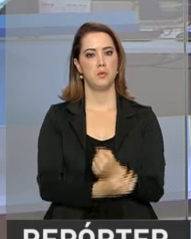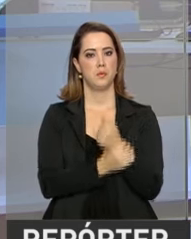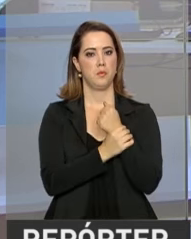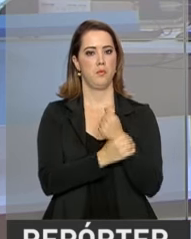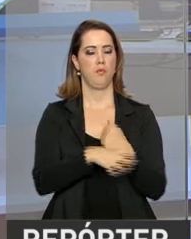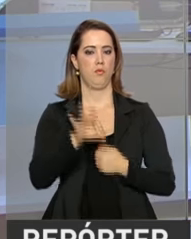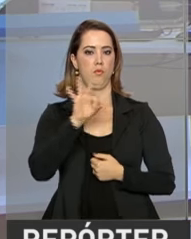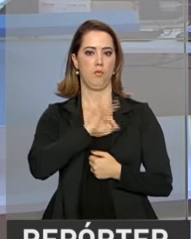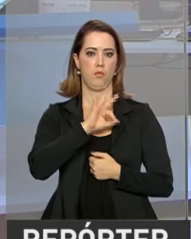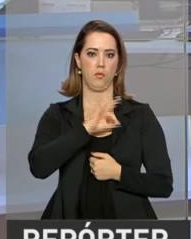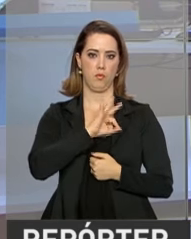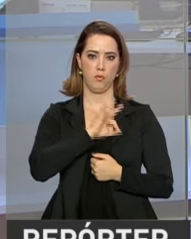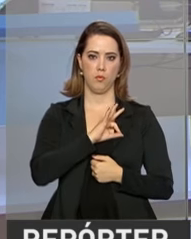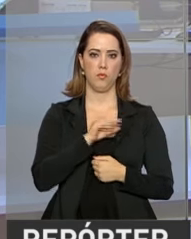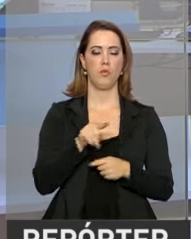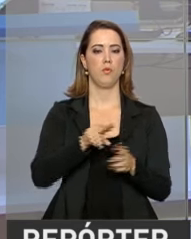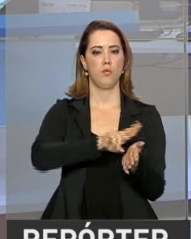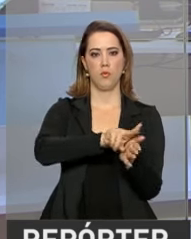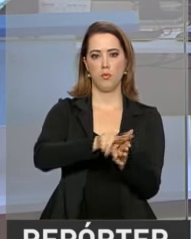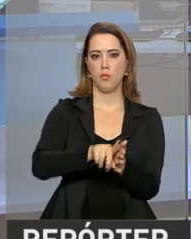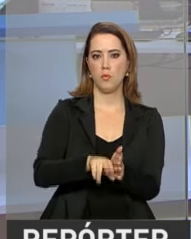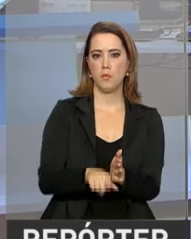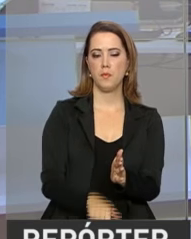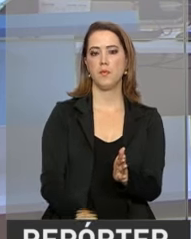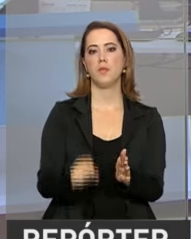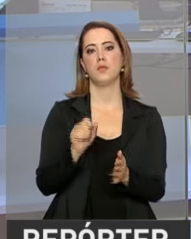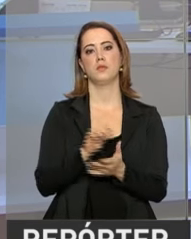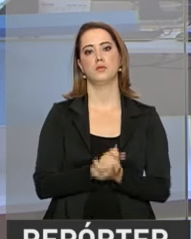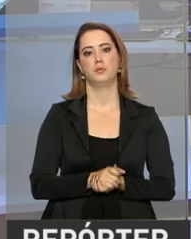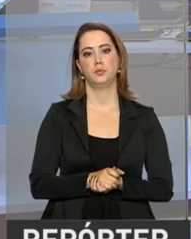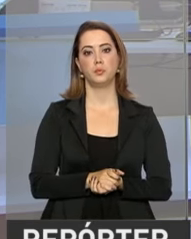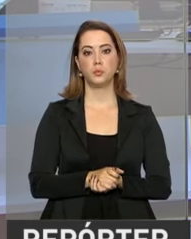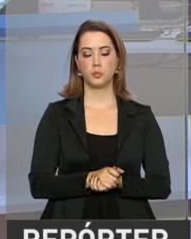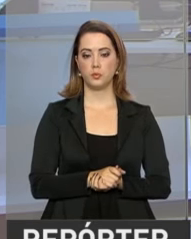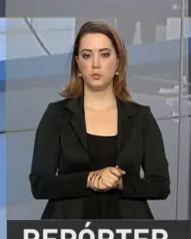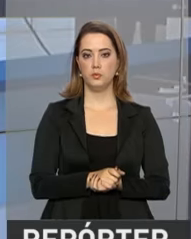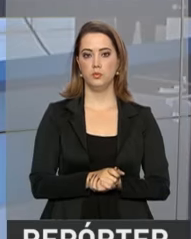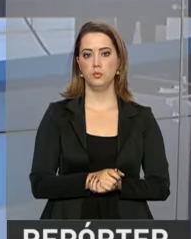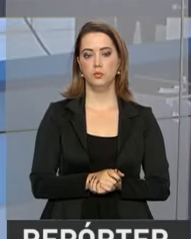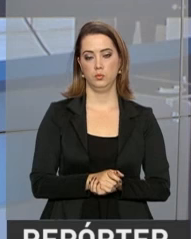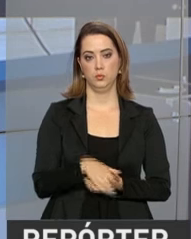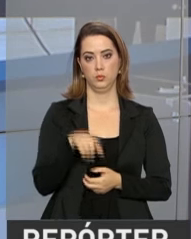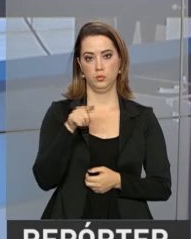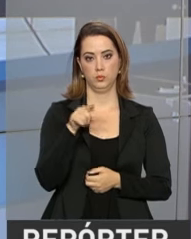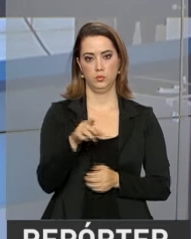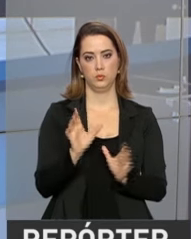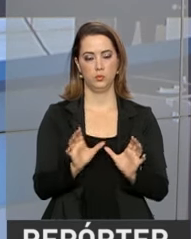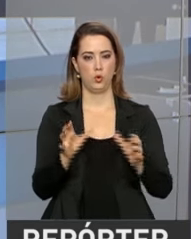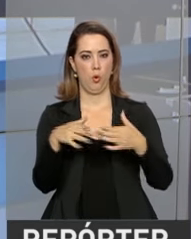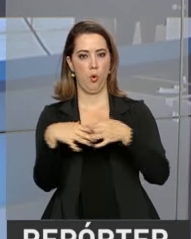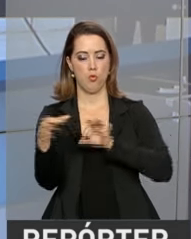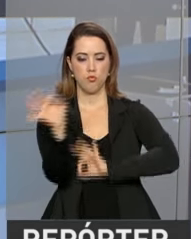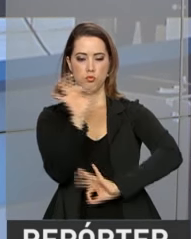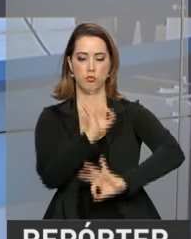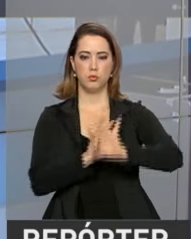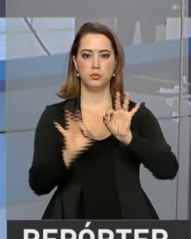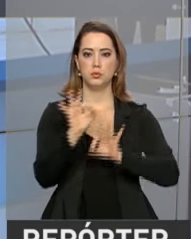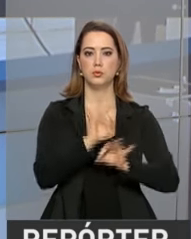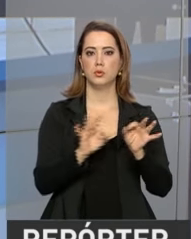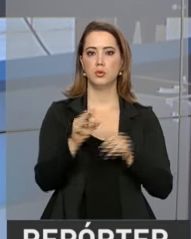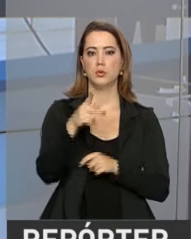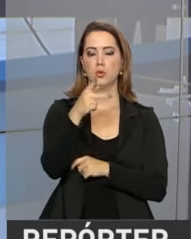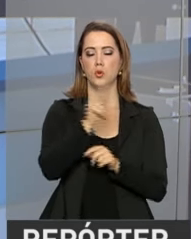Segurança, Polícias Civil, Militar Federal e Rodoviária Federal. O Conjunto Moderno da Pampulha, em Belo